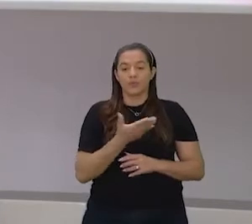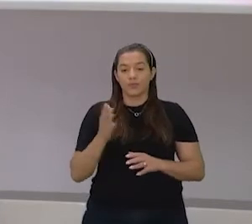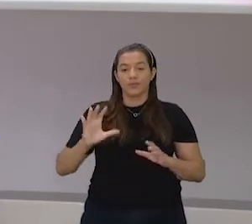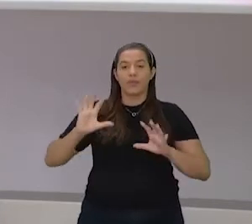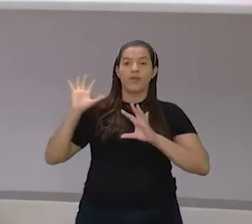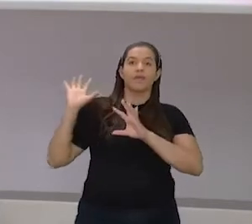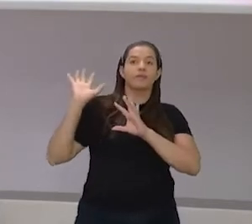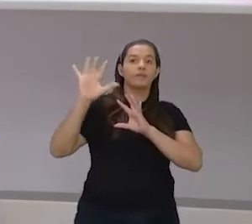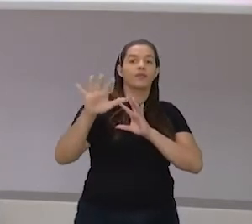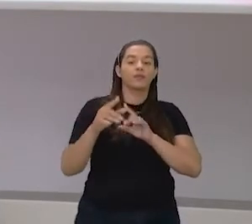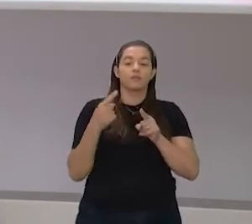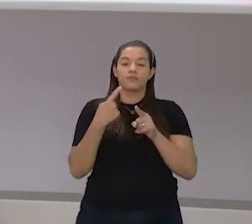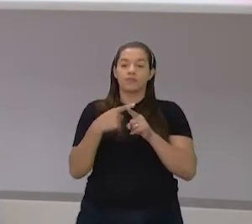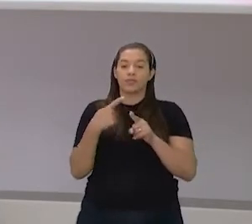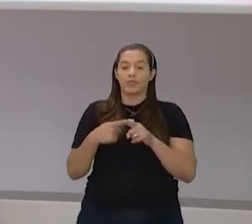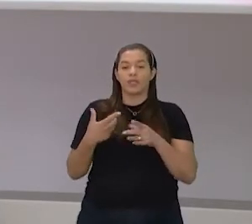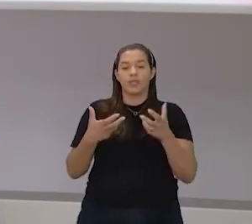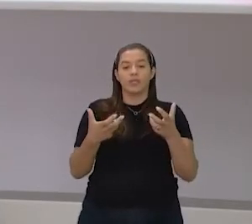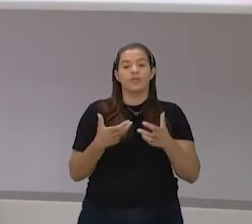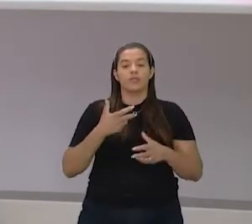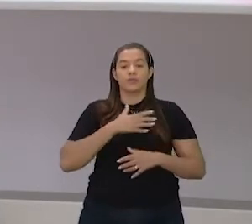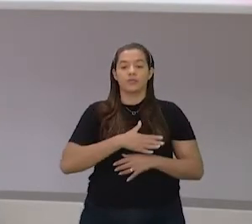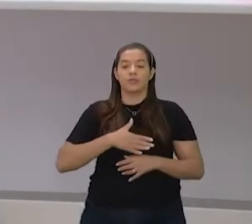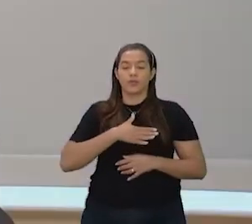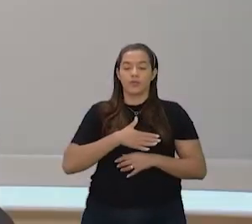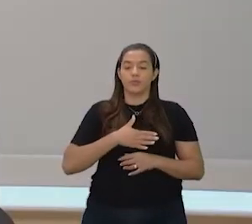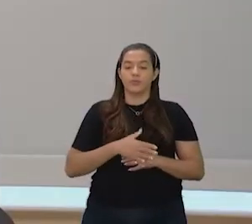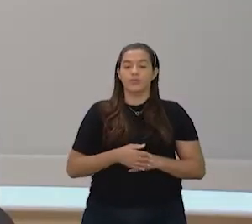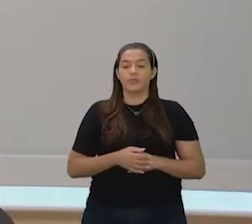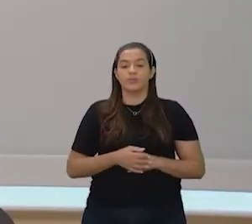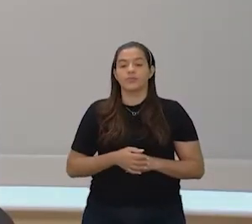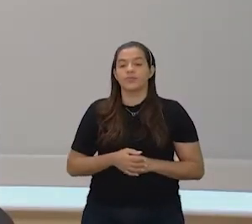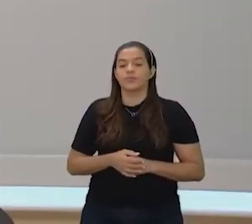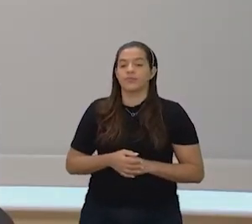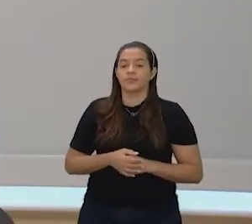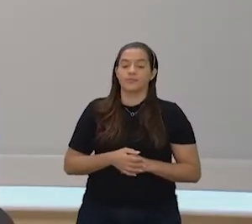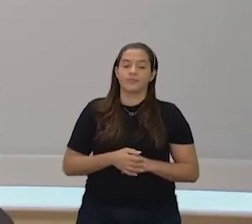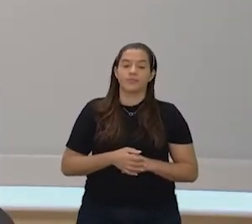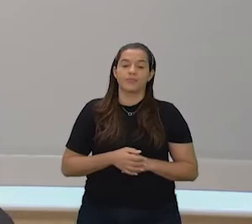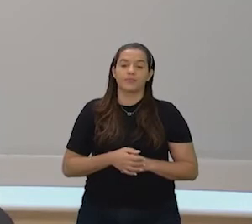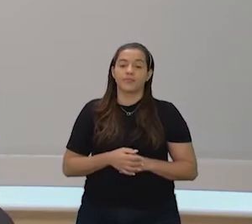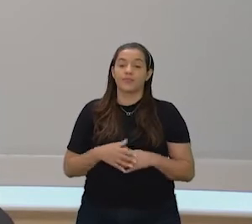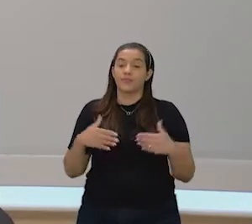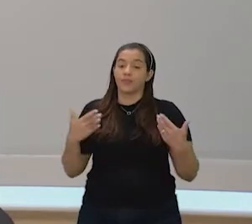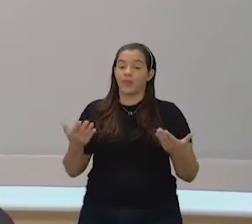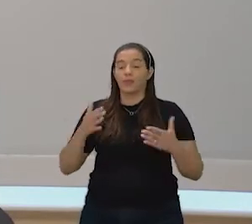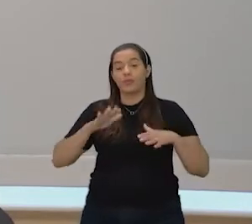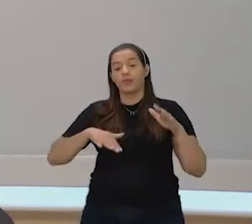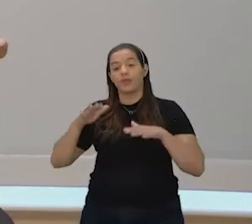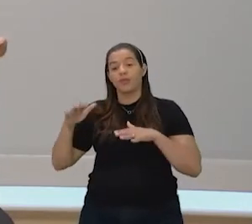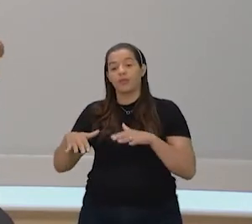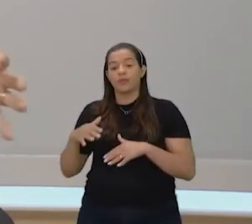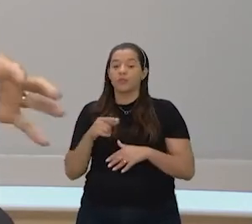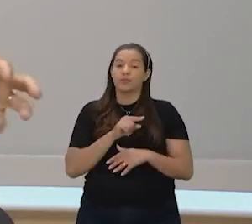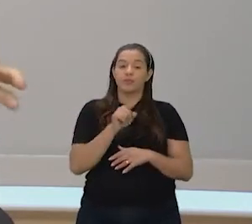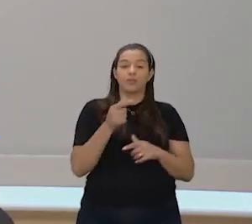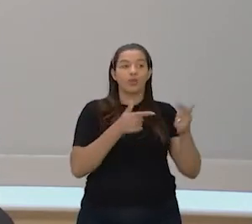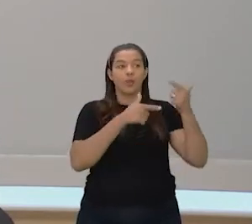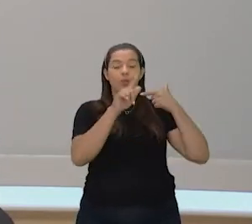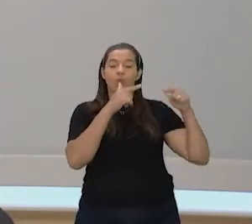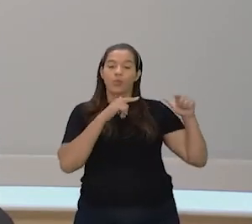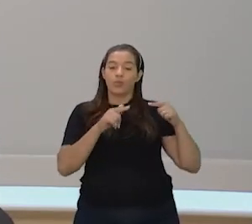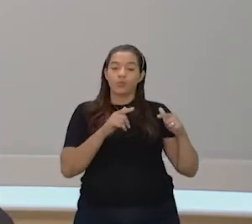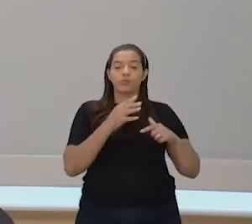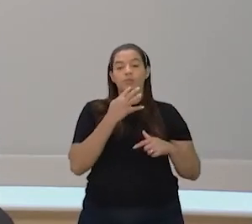ele é dado na escola porque os alunos preferem o futsal. Talvez não talvez seja porque eles não conheçam outras modalidades, não é